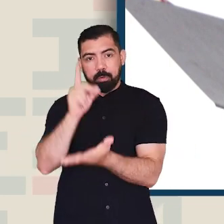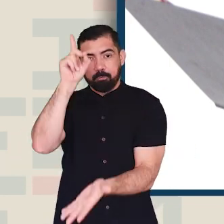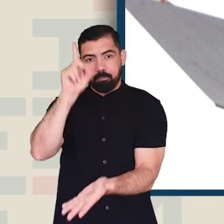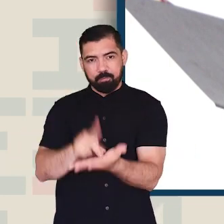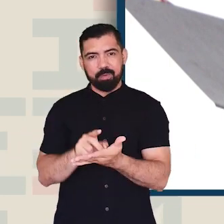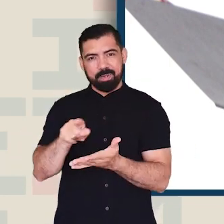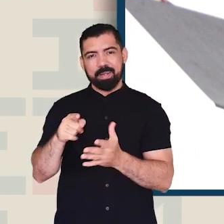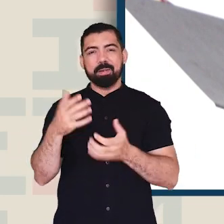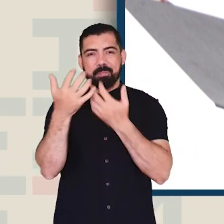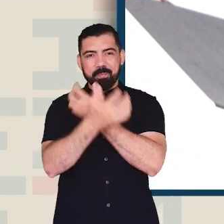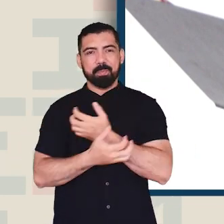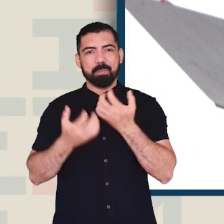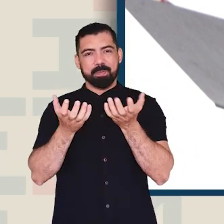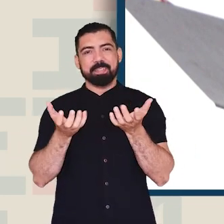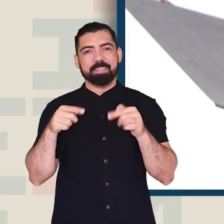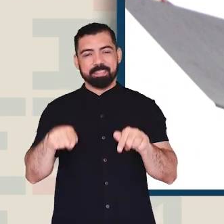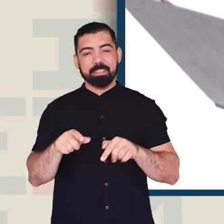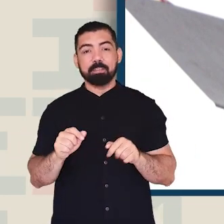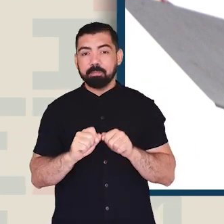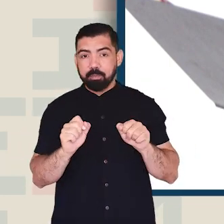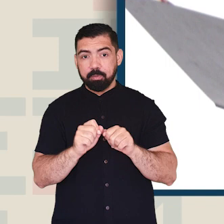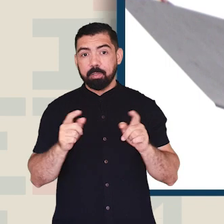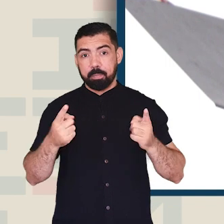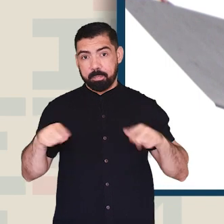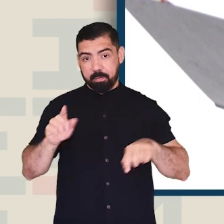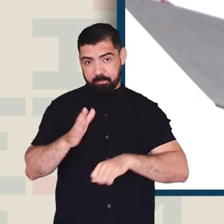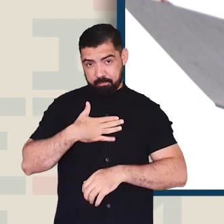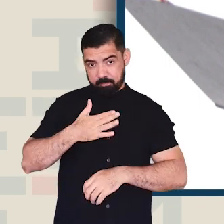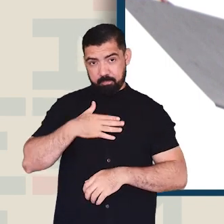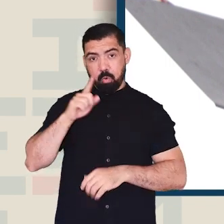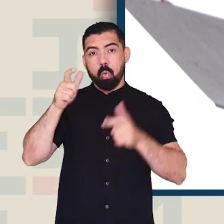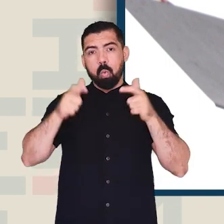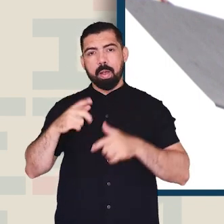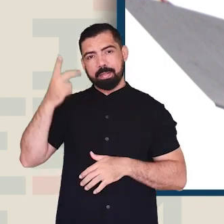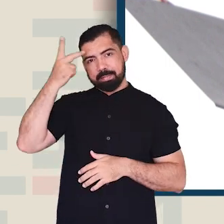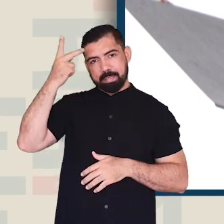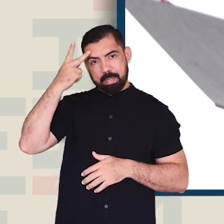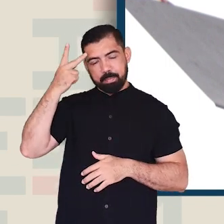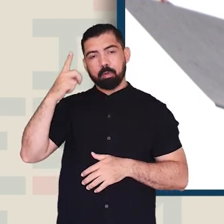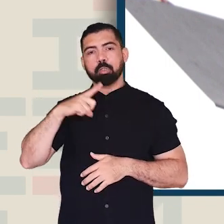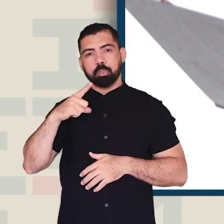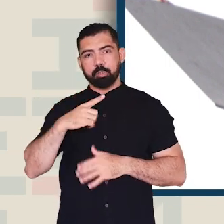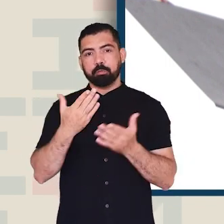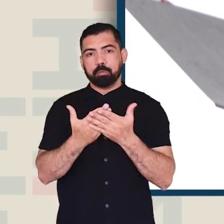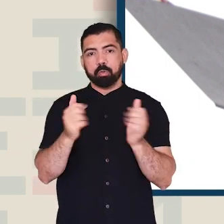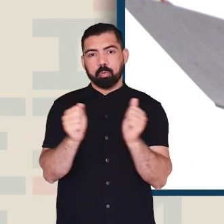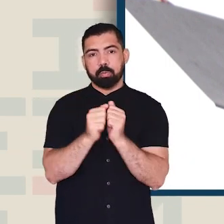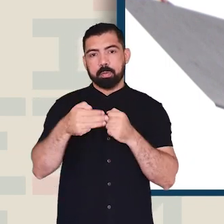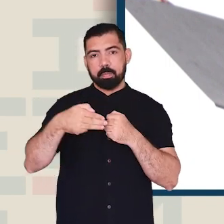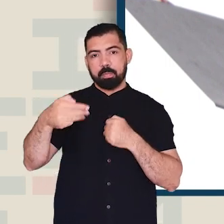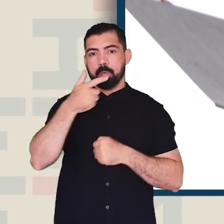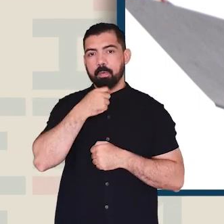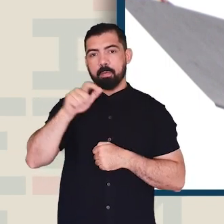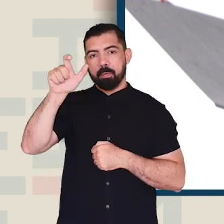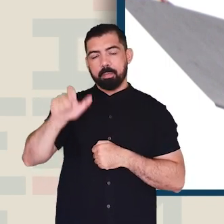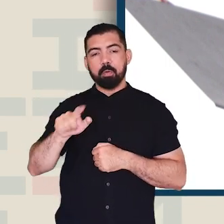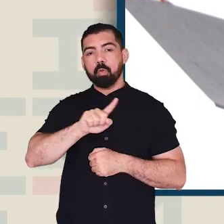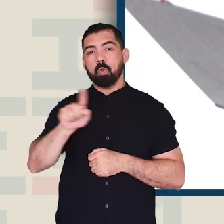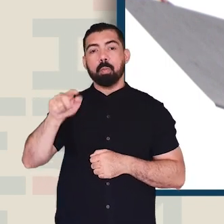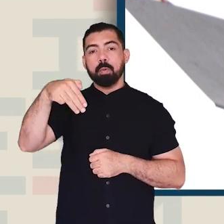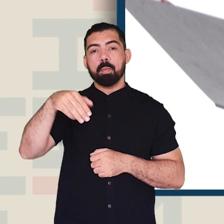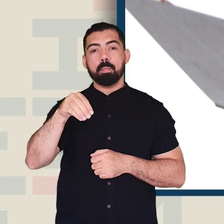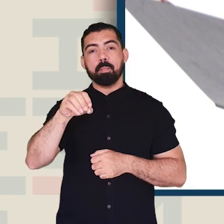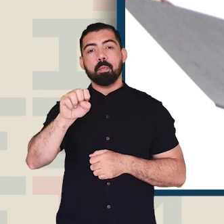realmente, né? Estudar música. Então, eu fiz a formação em São Paulo, tive aulas também com um grande mestre da guitarra, o Mozart Mello, o professor Mozart